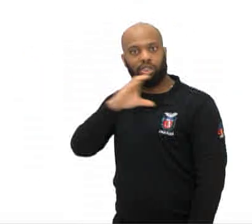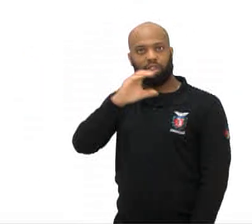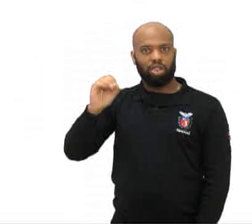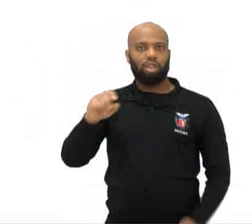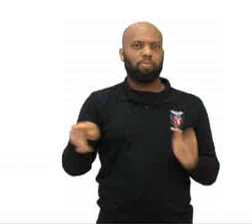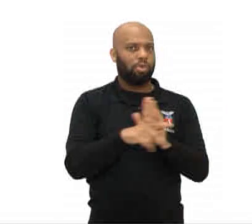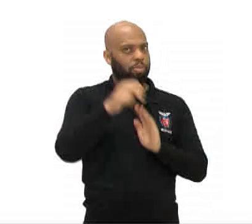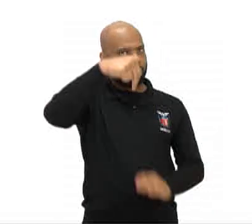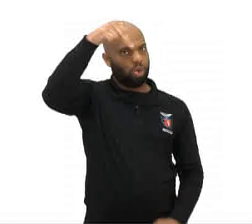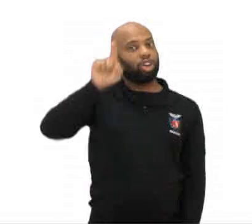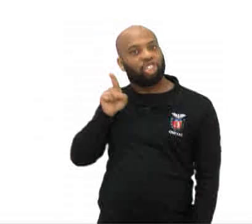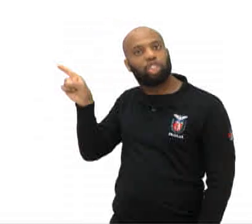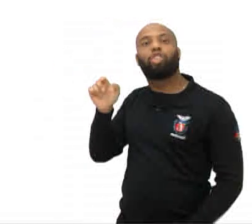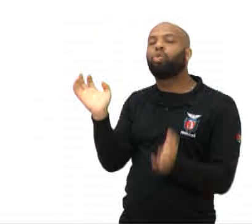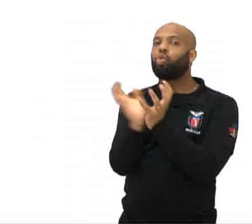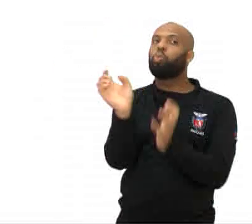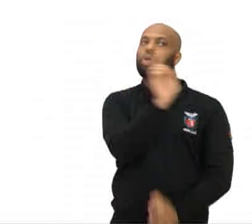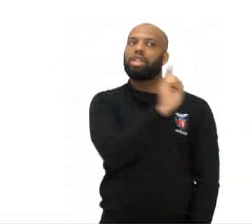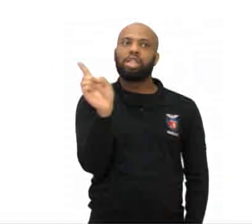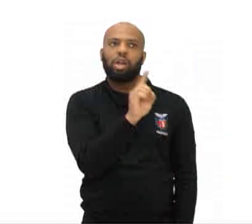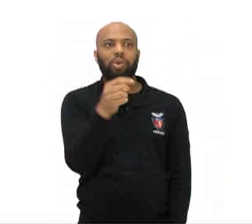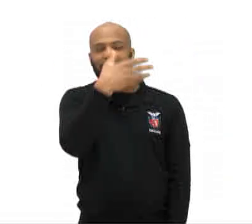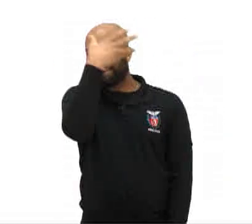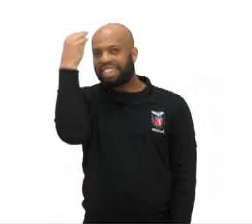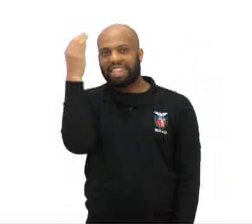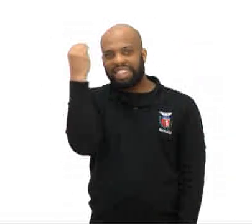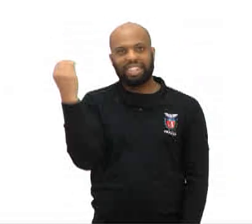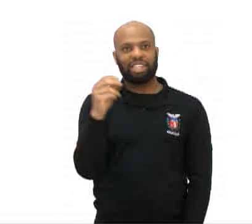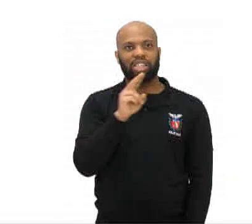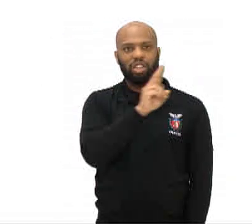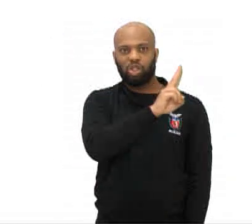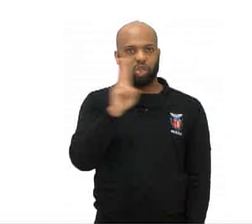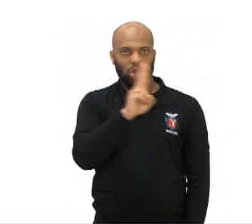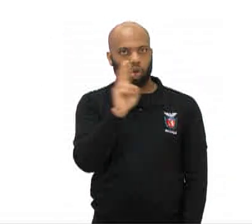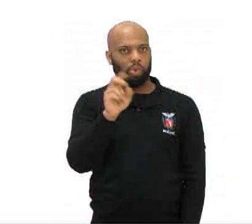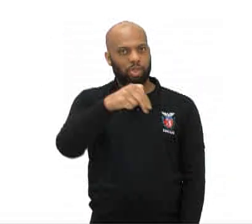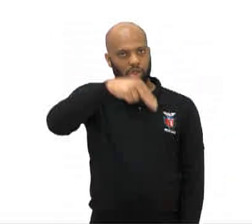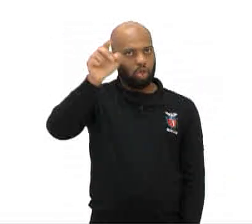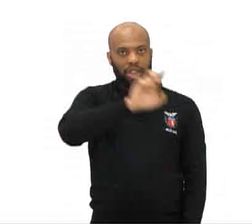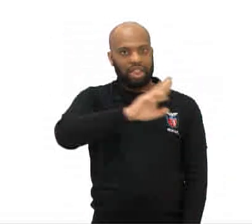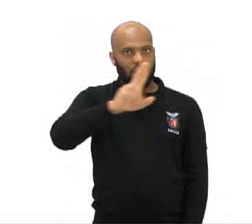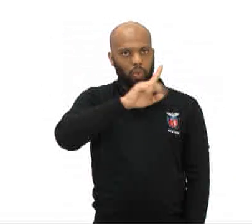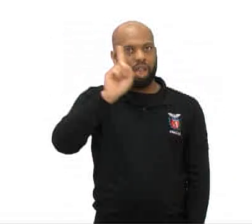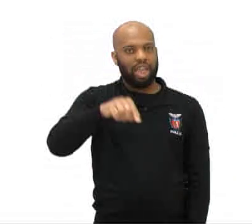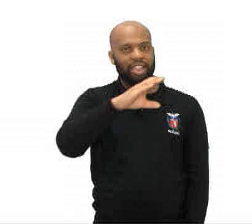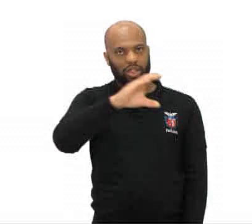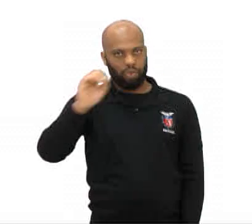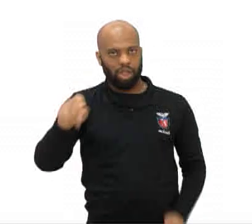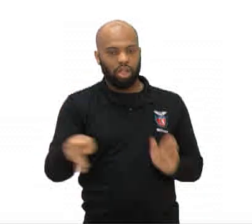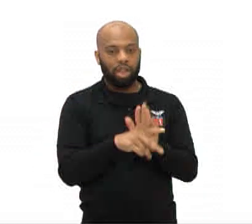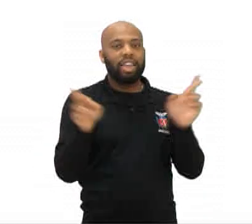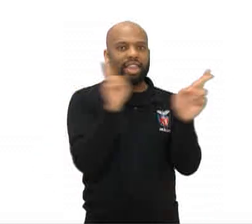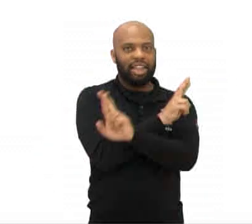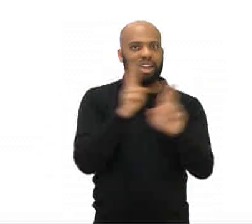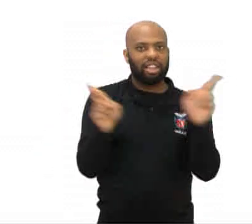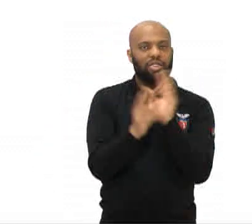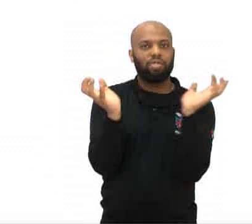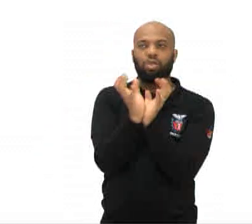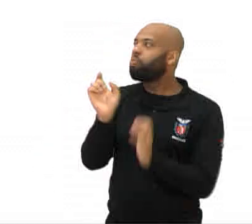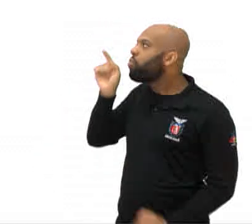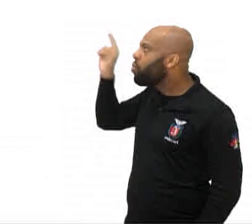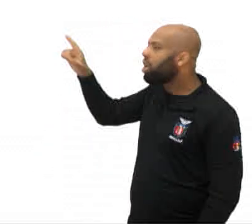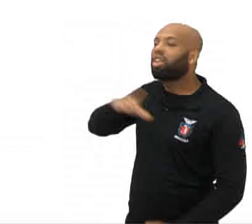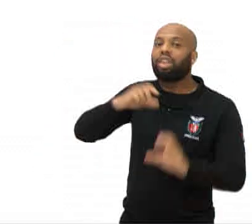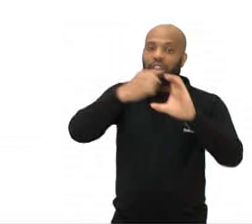na região Norte ali. Ali a professora esqueceu de mudar e deixei região Norte, mas estamos falando do Centro-Oeste em relação aos pantaneiros, que